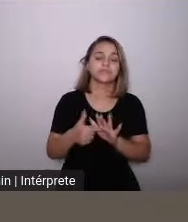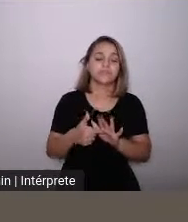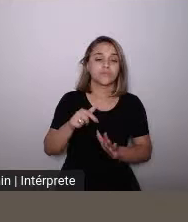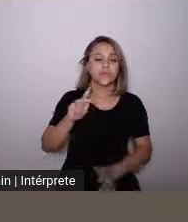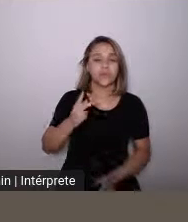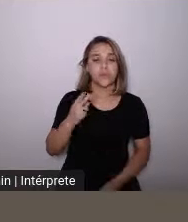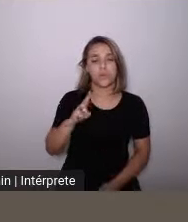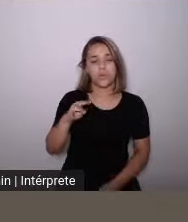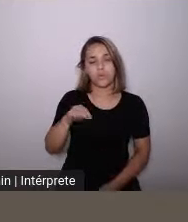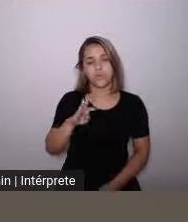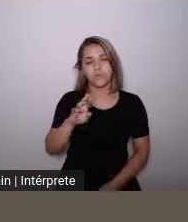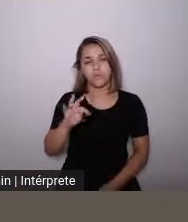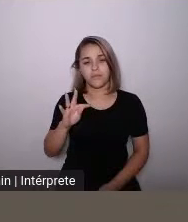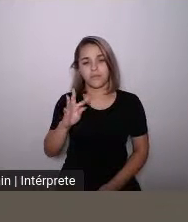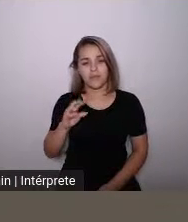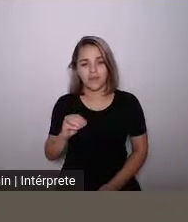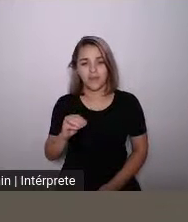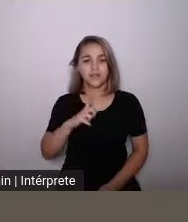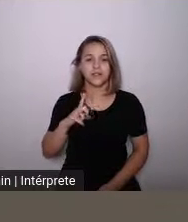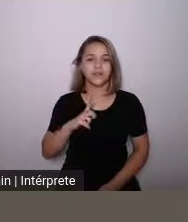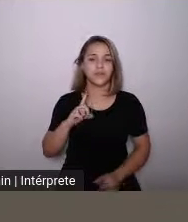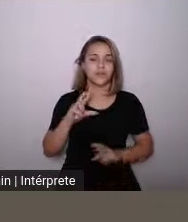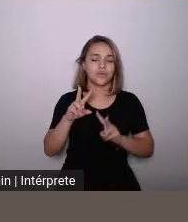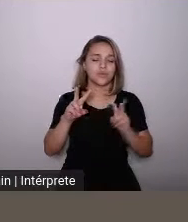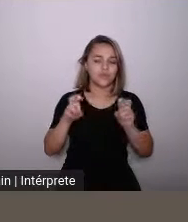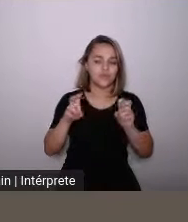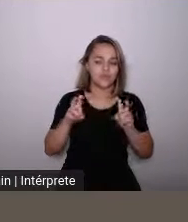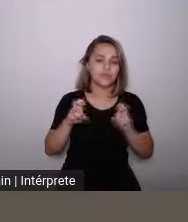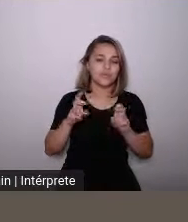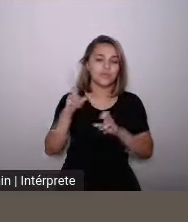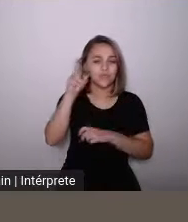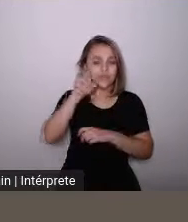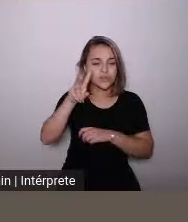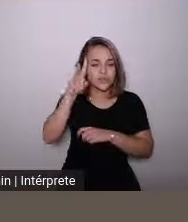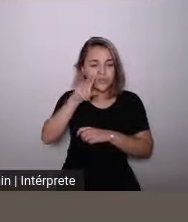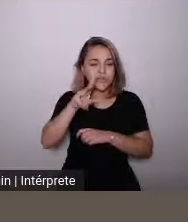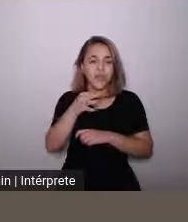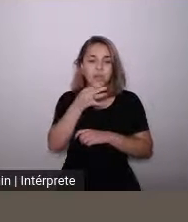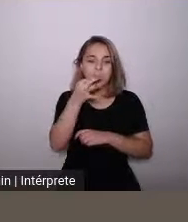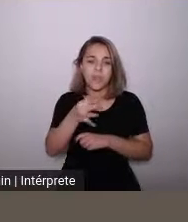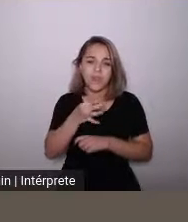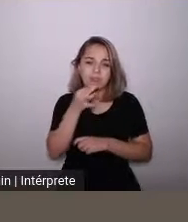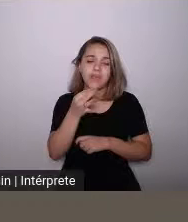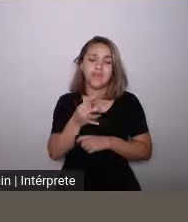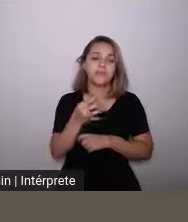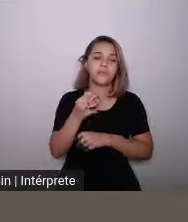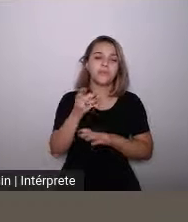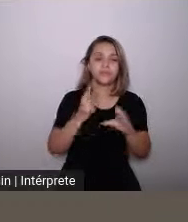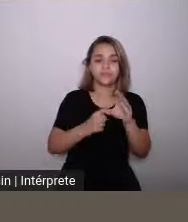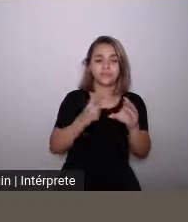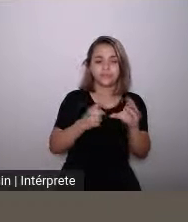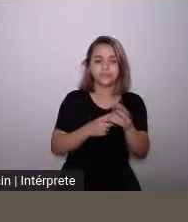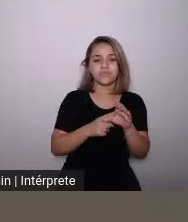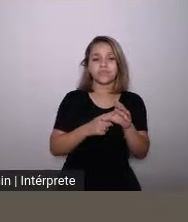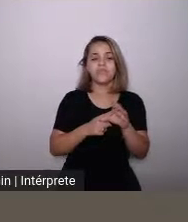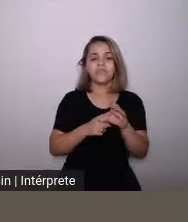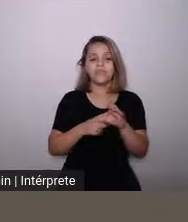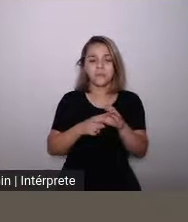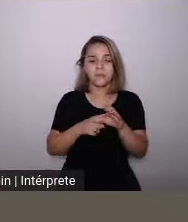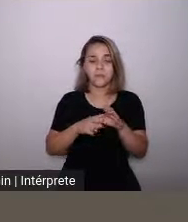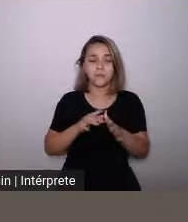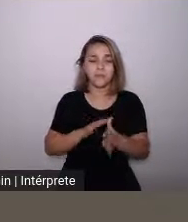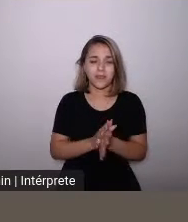da bibliografia sobre extrativismo busca fazer uma crítica a um capitalismo exploratório com perspectivas exclusivamente